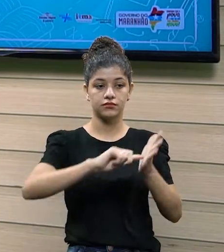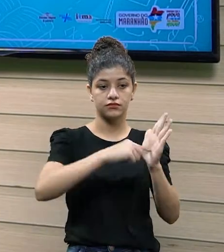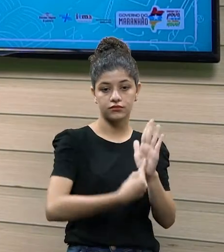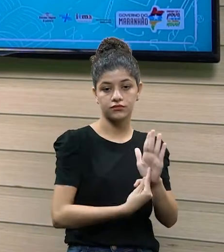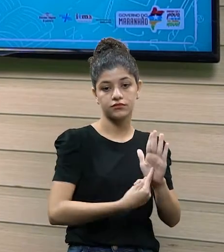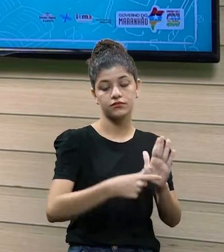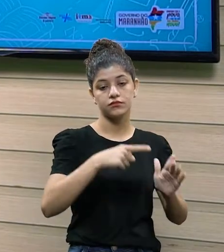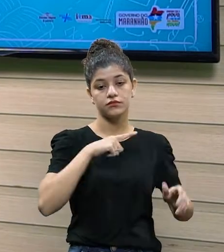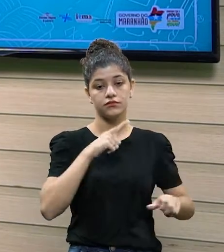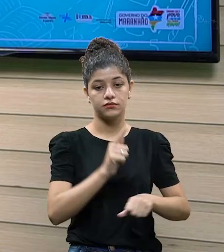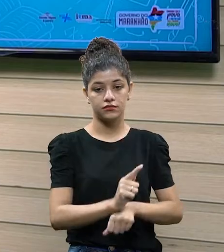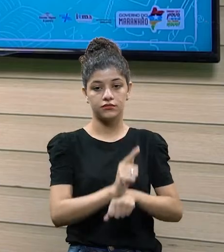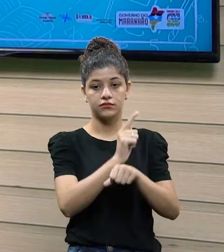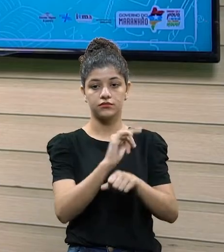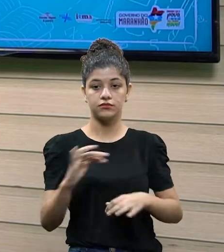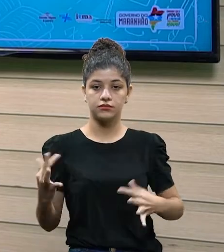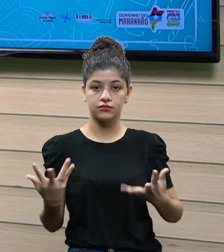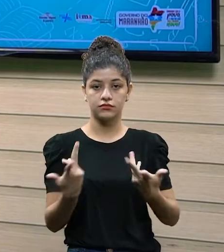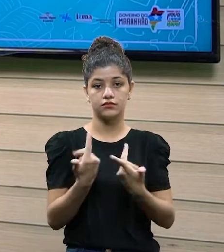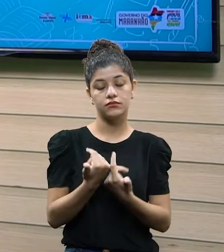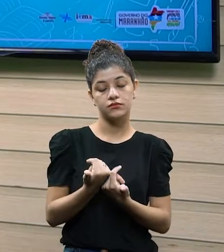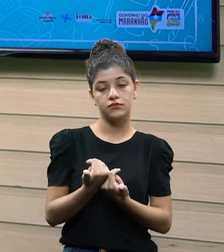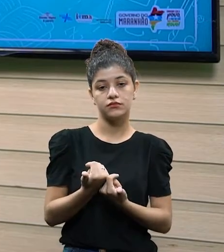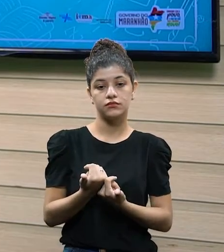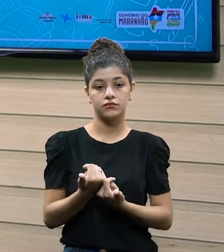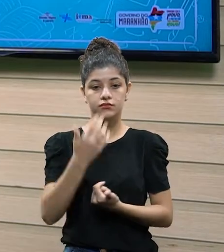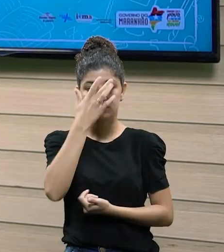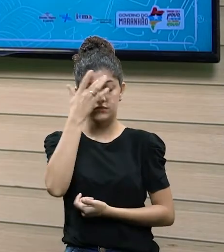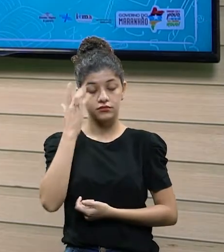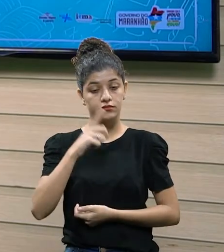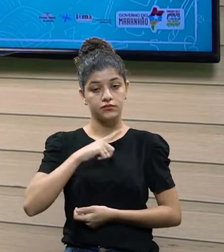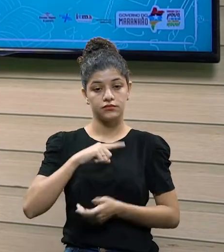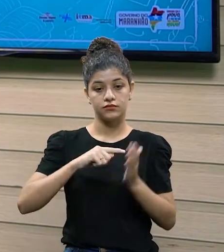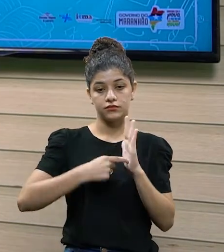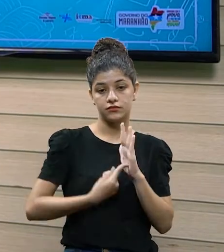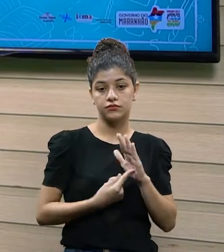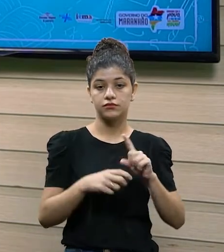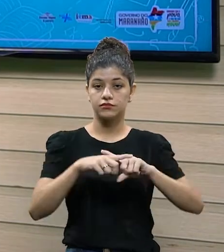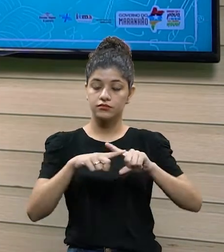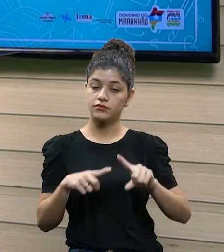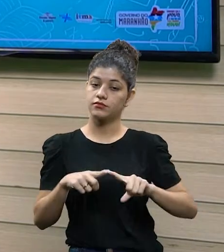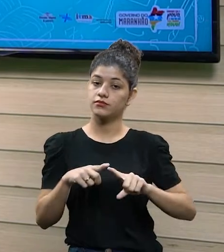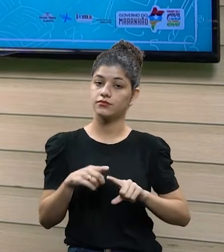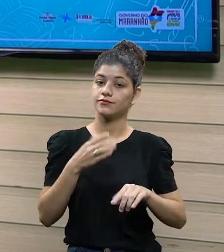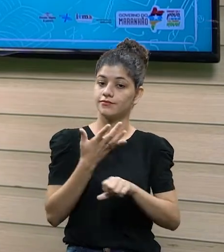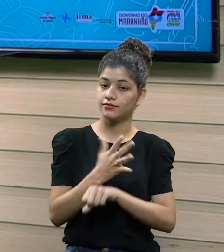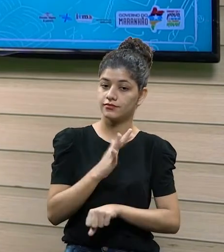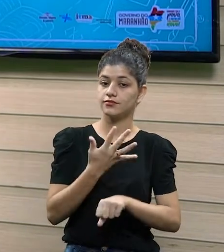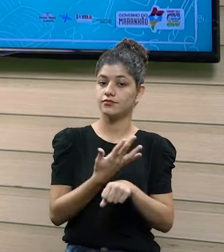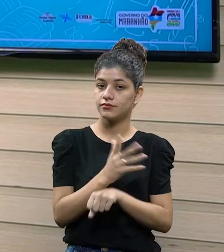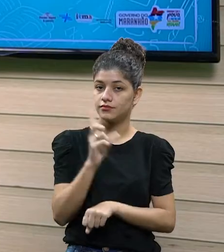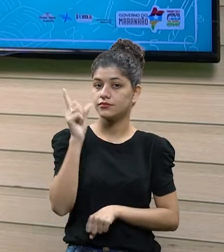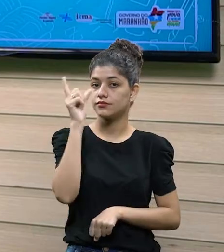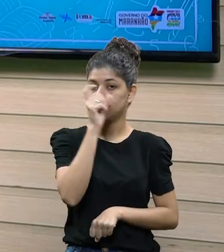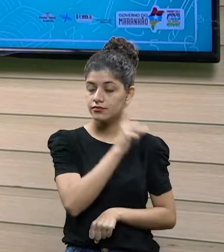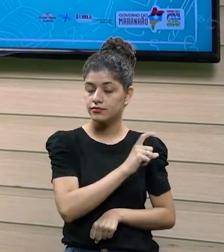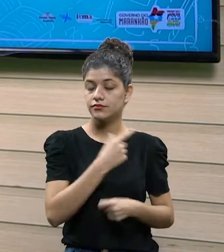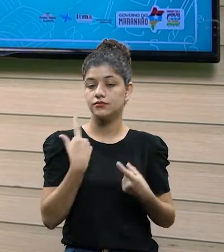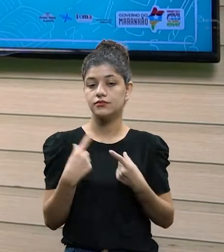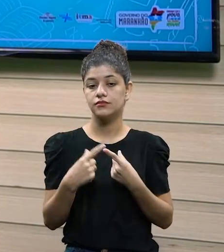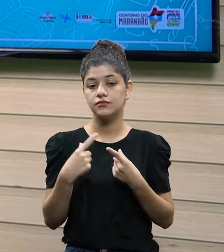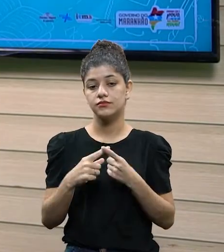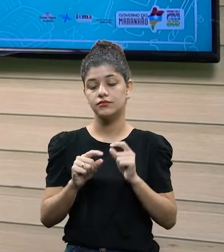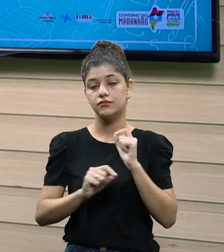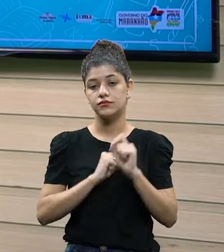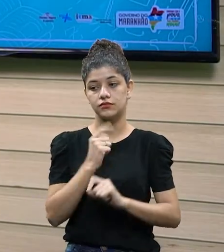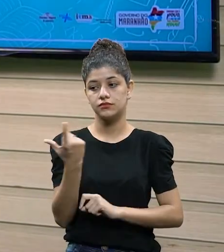nota maior na prova de gestão de pessoas do que na de gestão financeira. Mas na prática eu garanto para vocês que é um pouco mais complexo. Porque assim, a questão da gestão financeira,